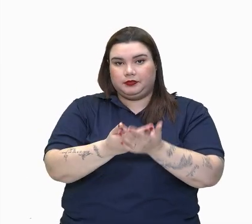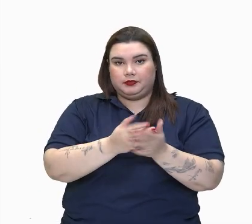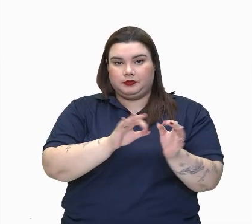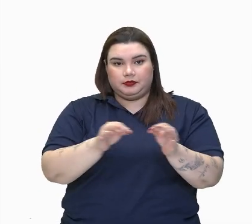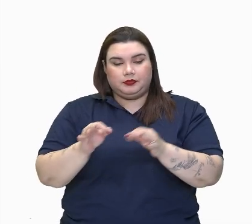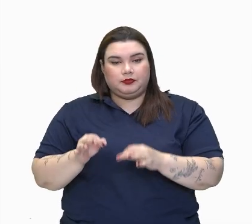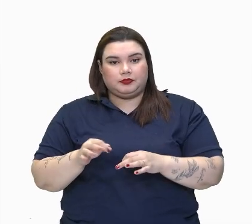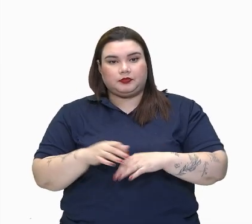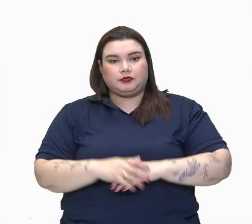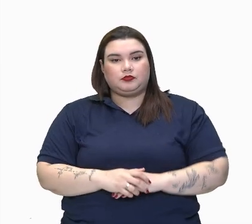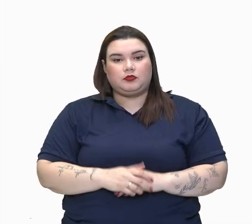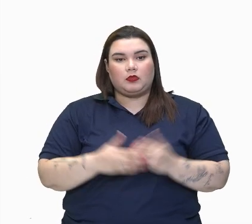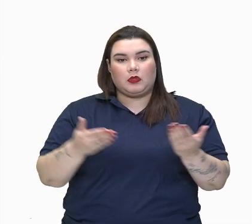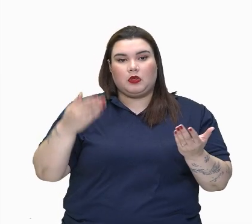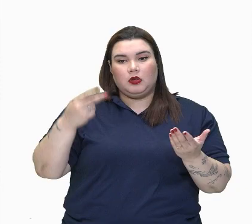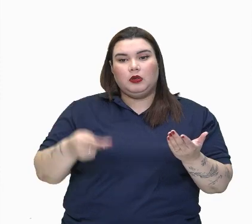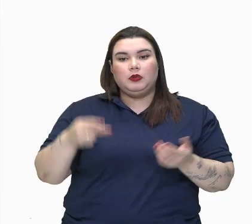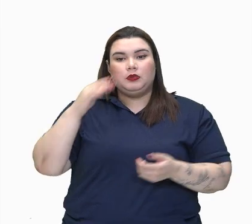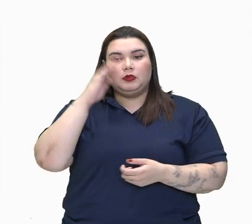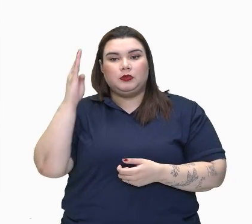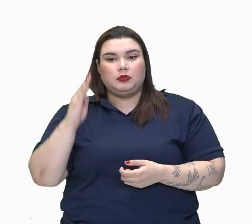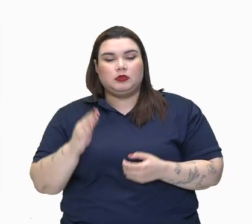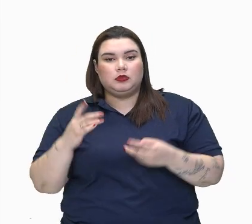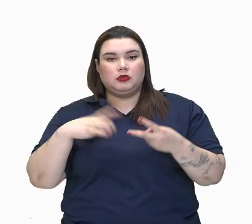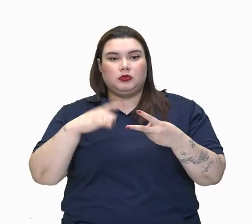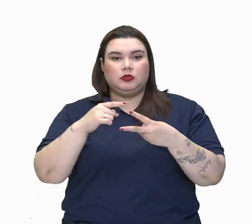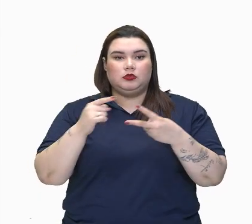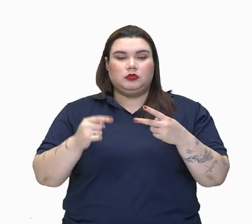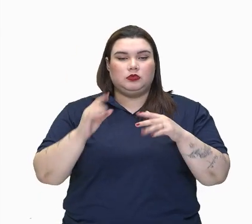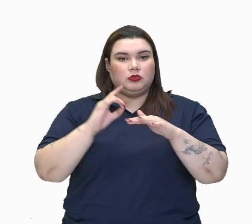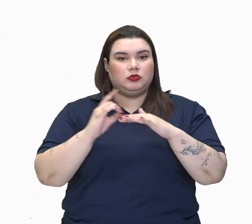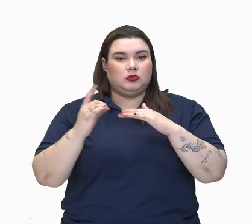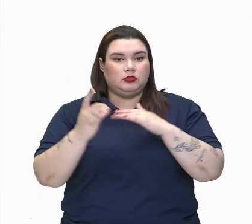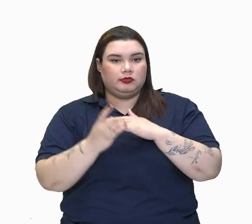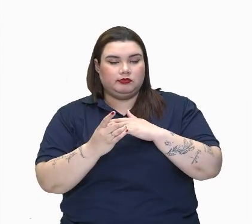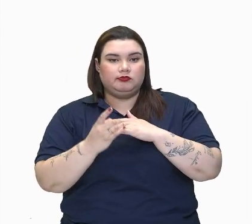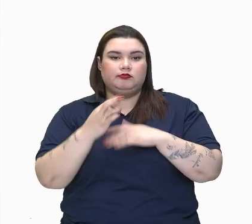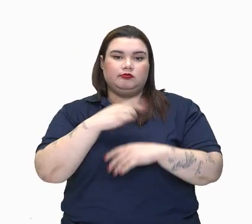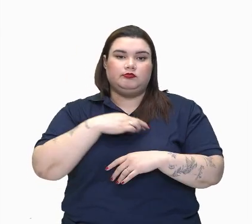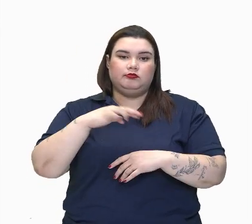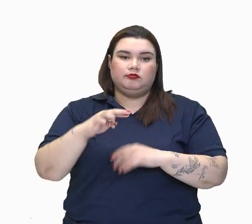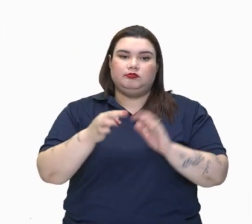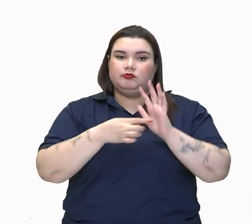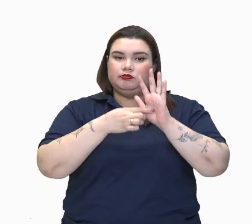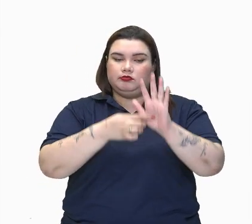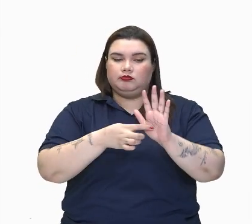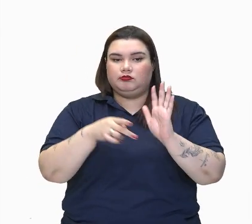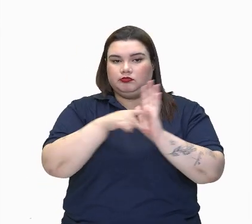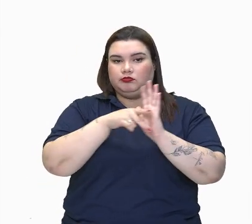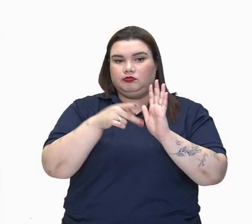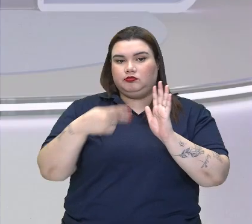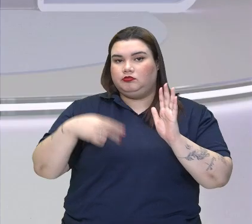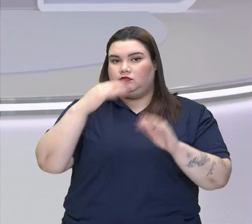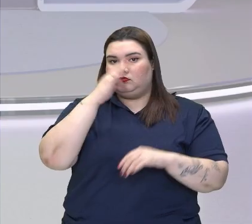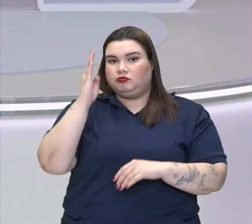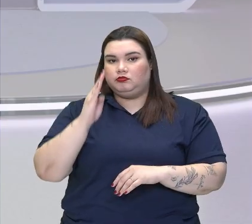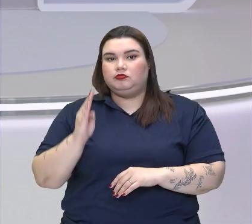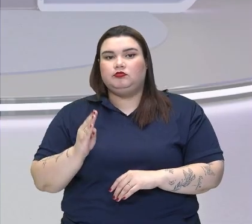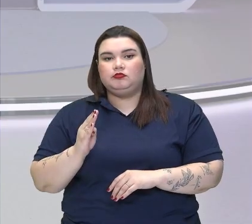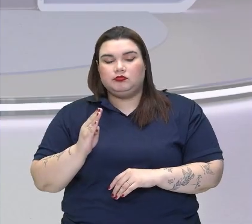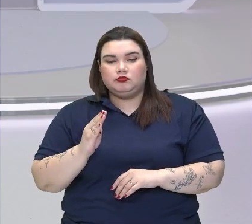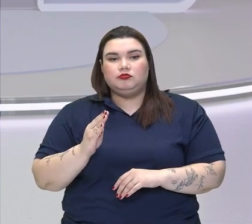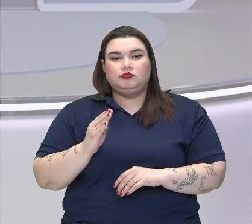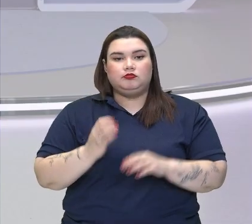Então, aqui no Brasil, nós temos essas duas divindades, né, religiões mais presentes no Brasil, temos essas duas